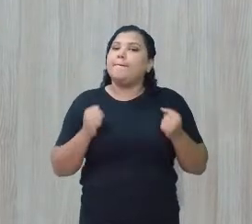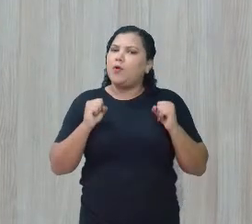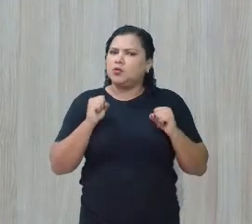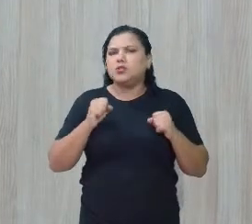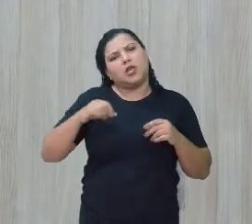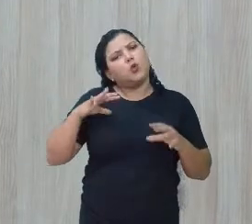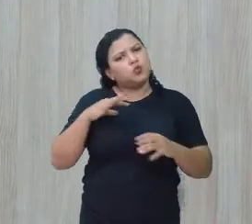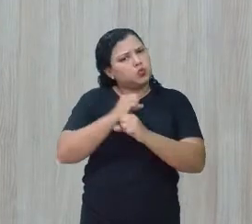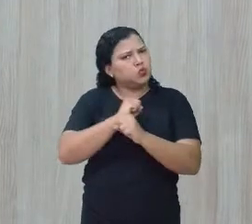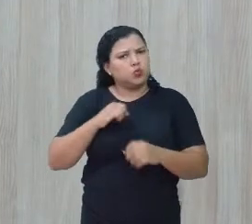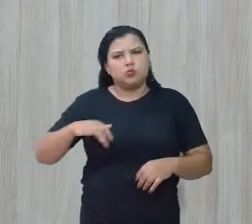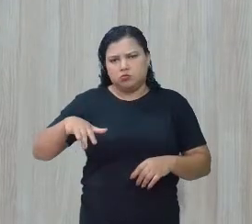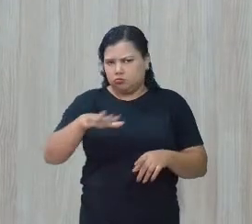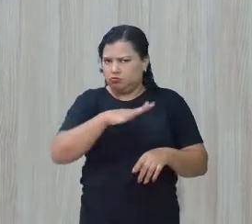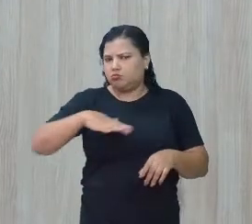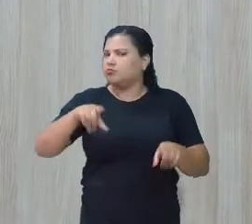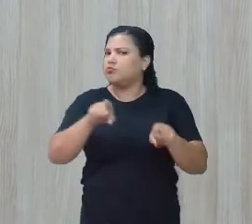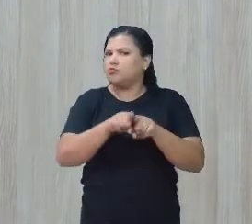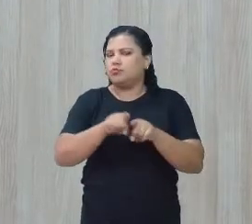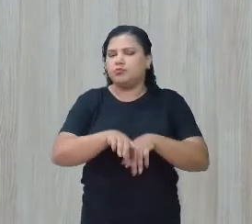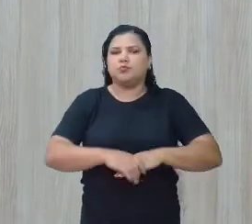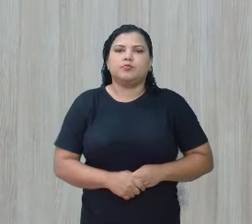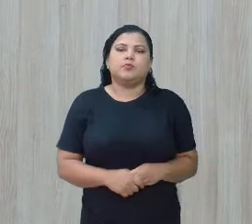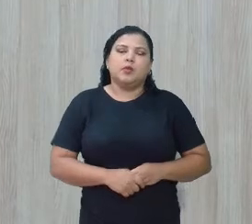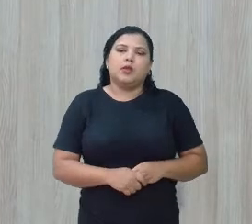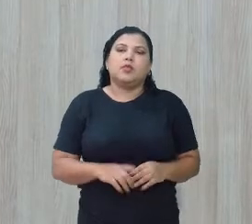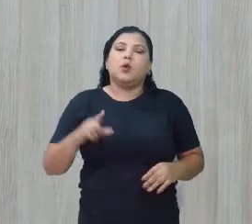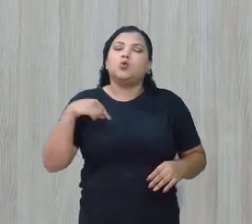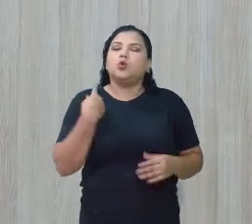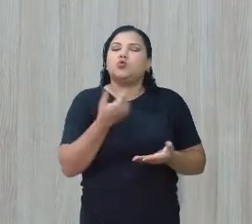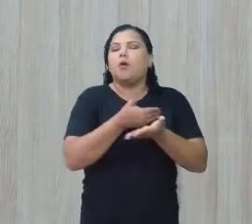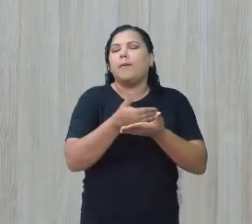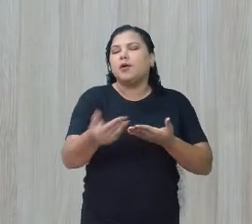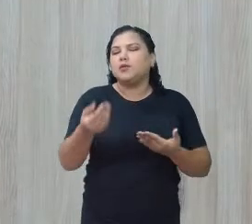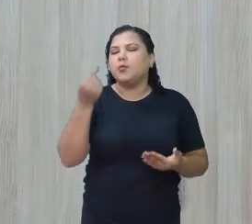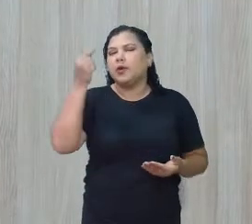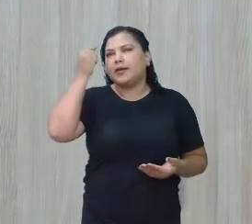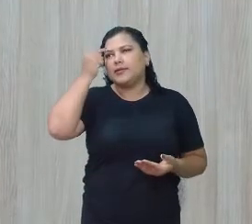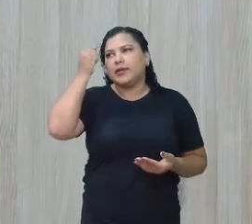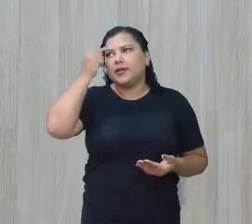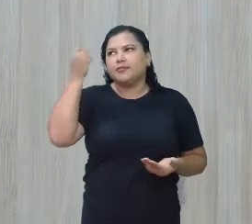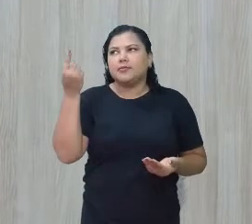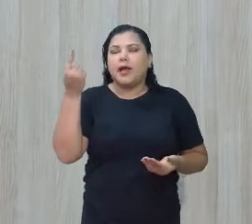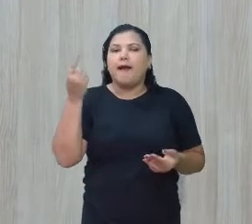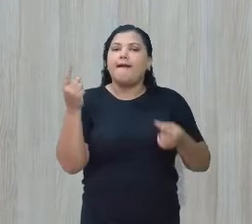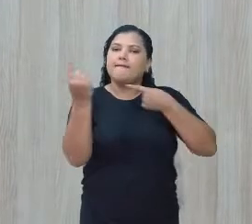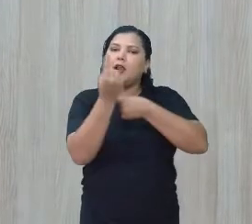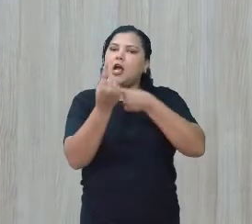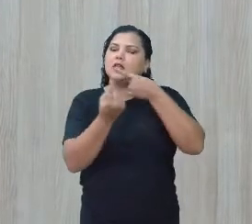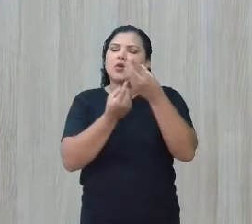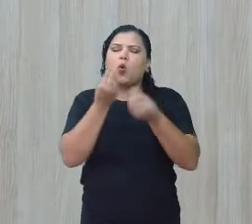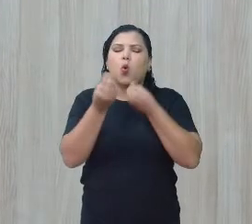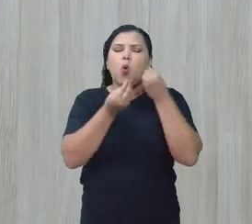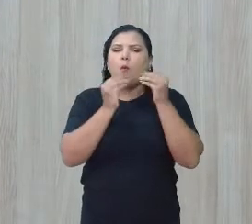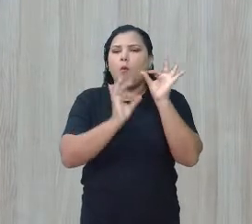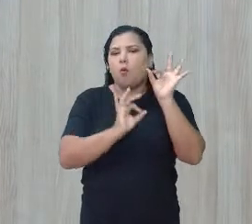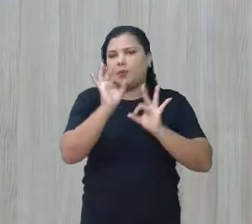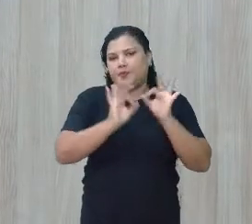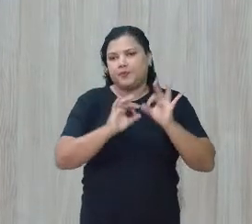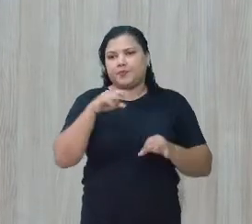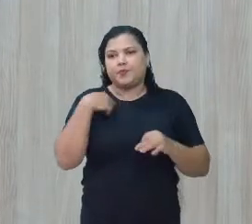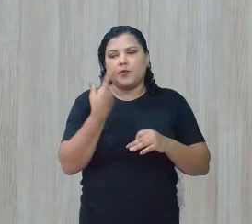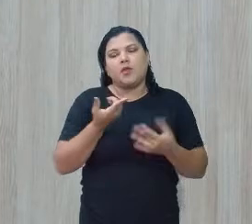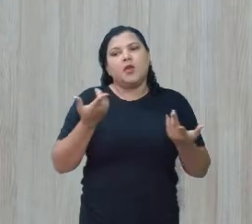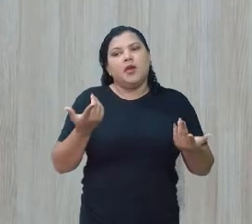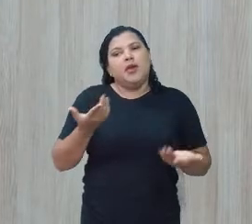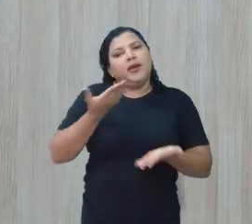total também, de repente, tá? E aí a gente começa com essa primeira ideia da fração, da confecção de uma fração. Só que quando a gente trabalha